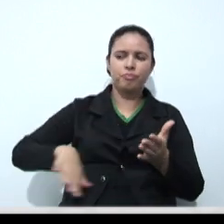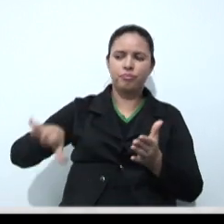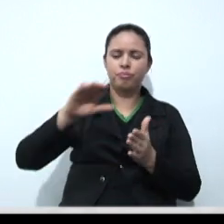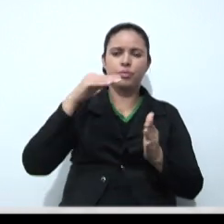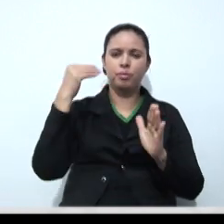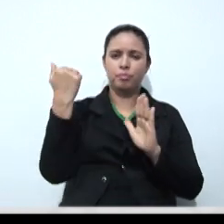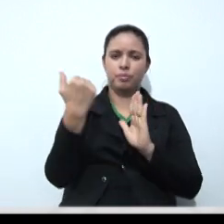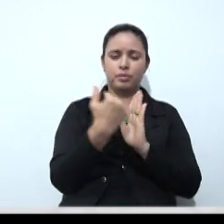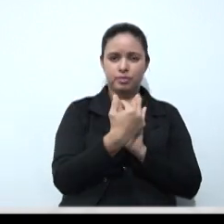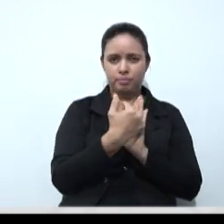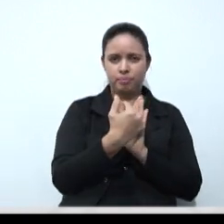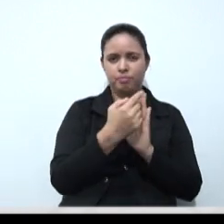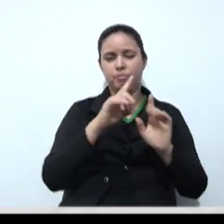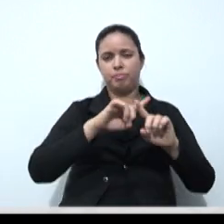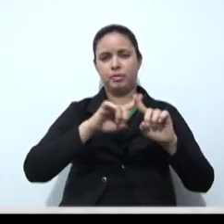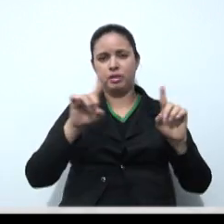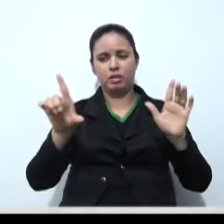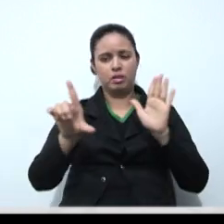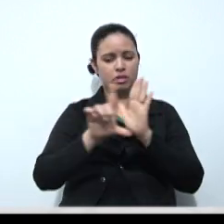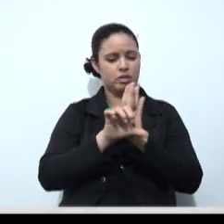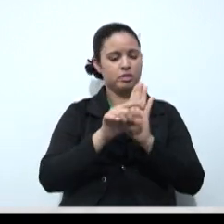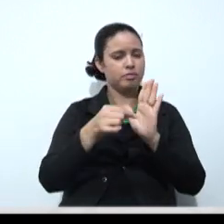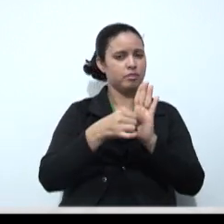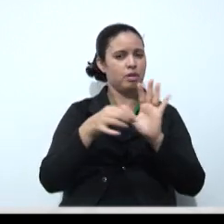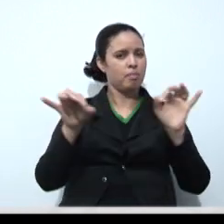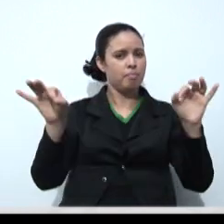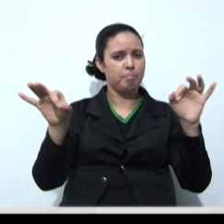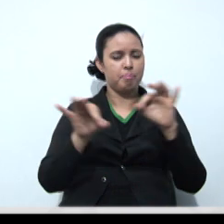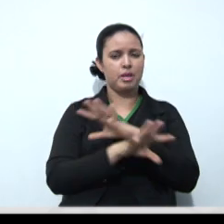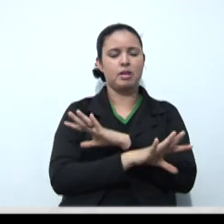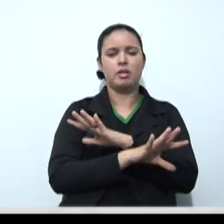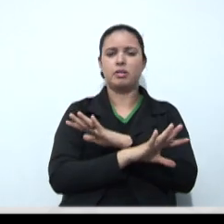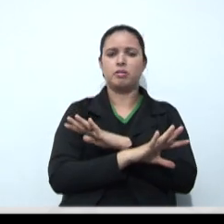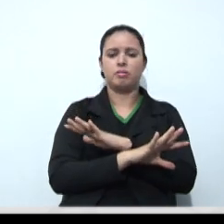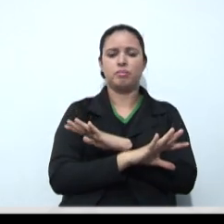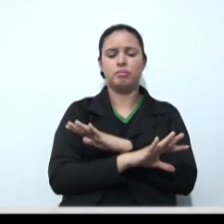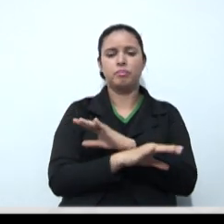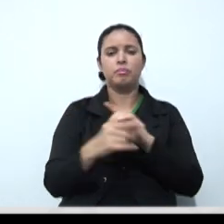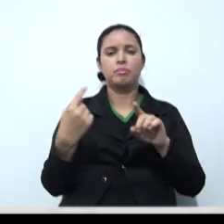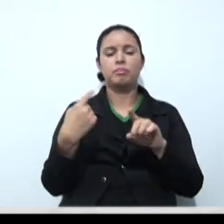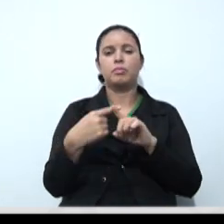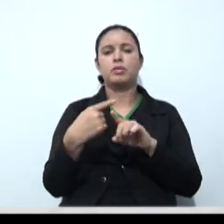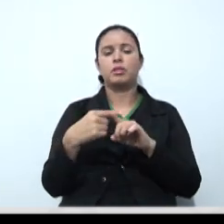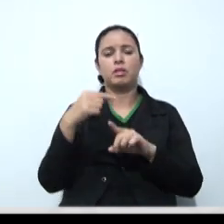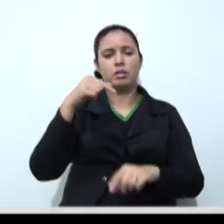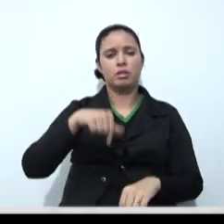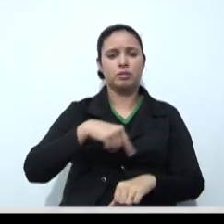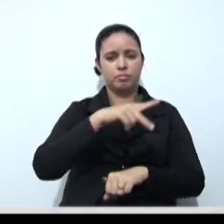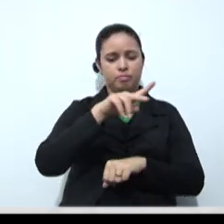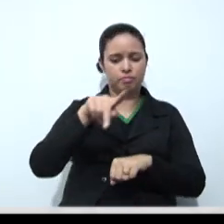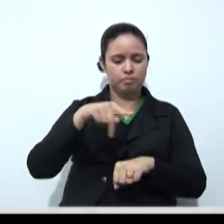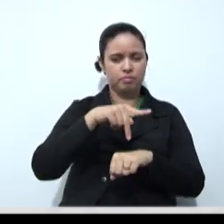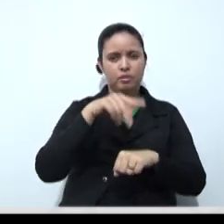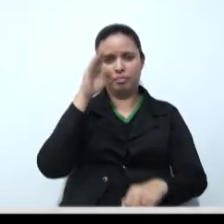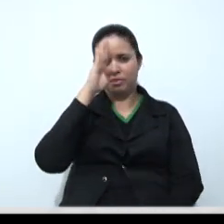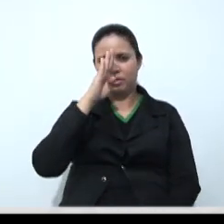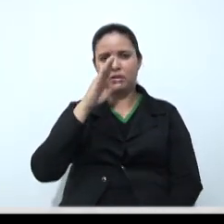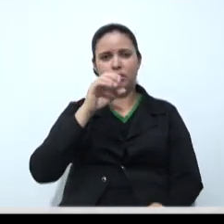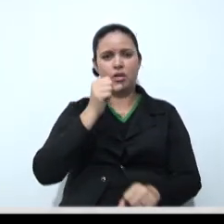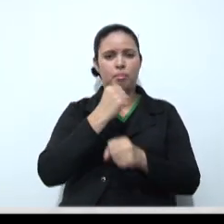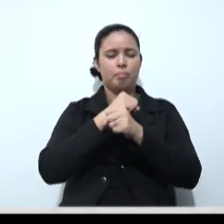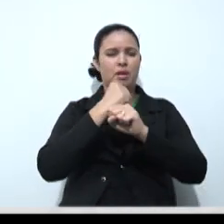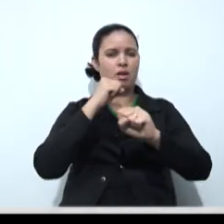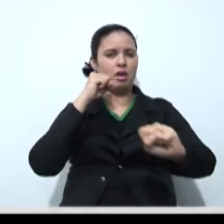a outras em todo o mundo. E isso, é claro, tem muito a ver com o tamanho do nosso país e o que nós temos em nosso país, essa